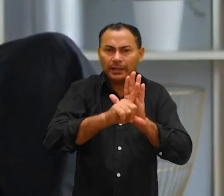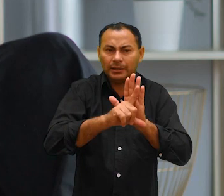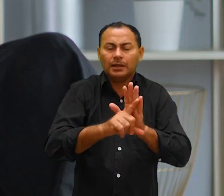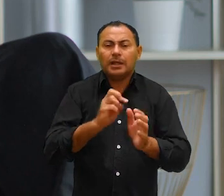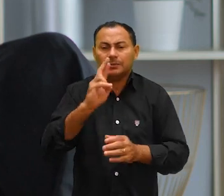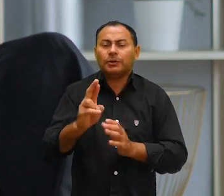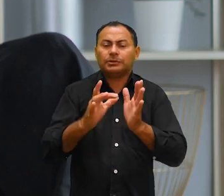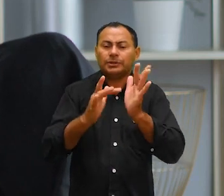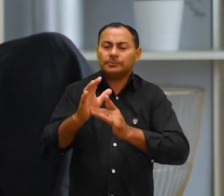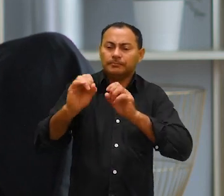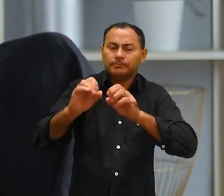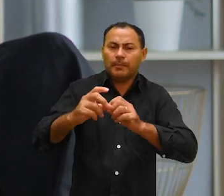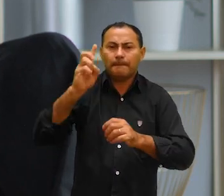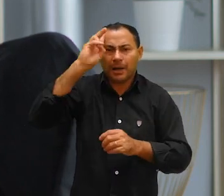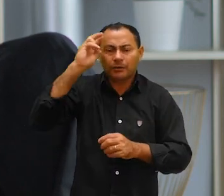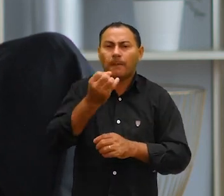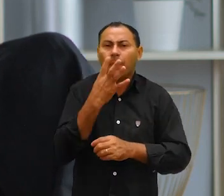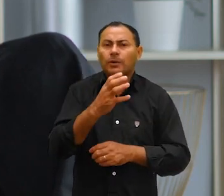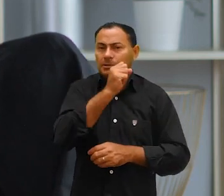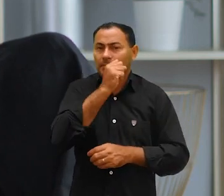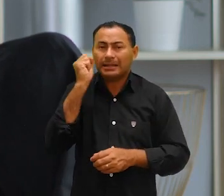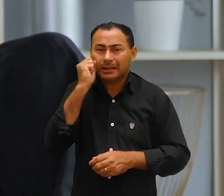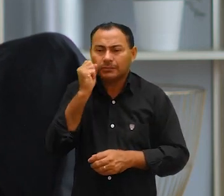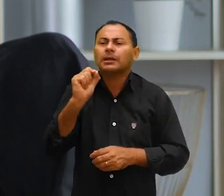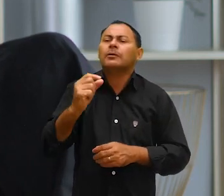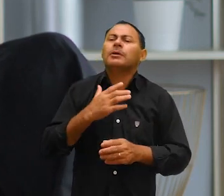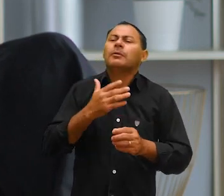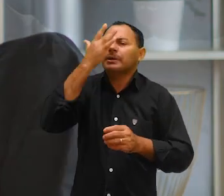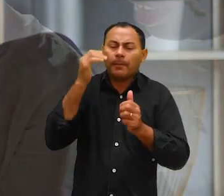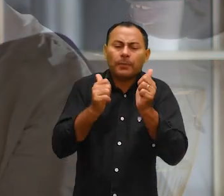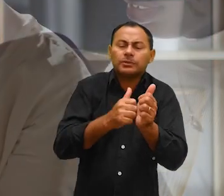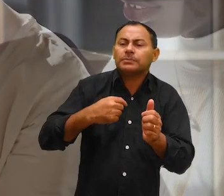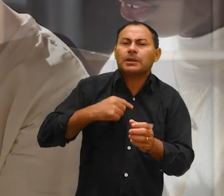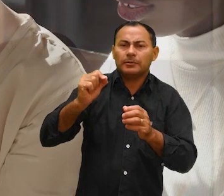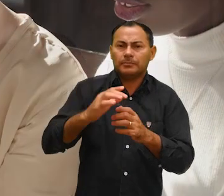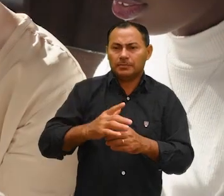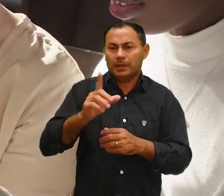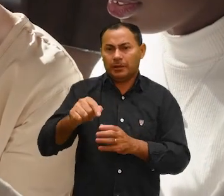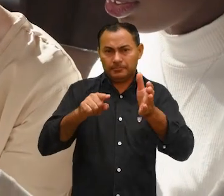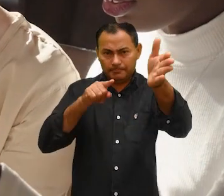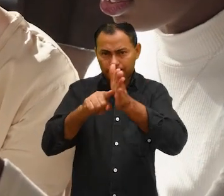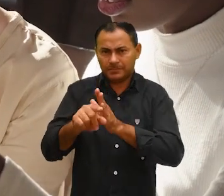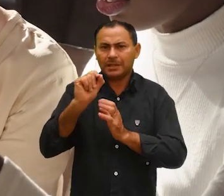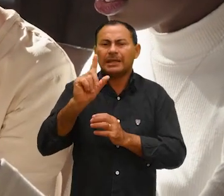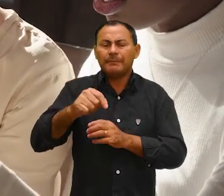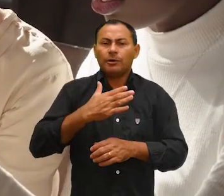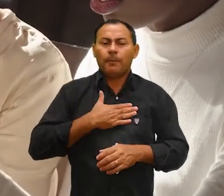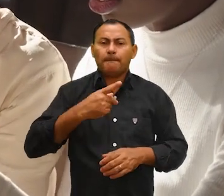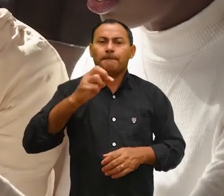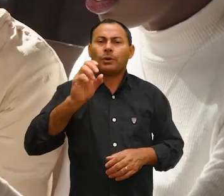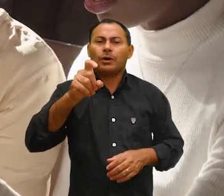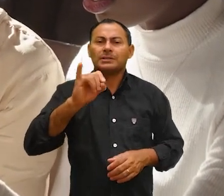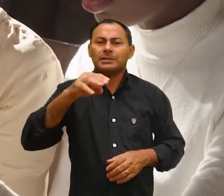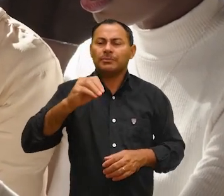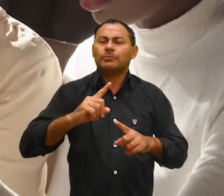cuja resposta Jesus ensinou a parábola do bom samaritano? Quem é meu próximo? Aquela foi uma pergunta séria,